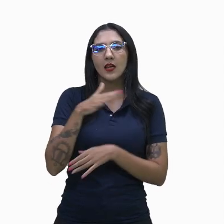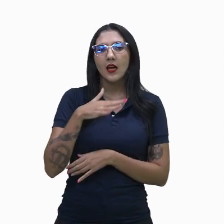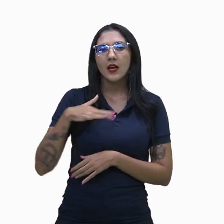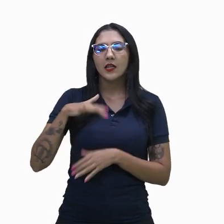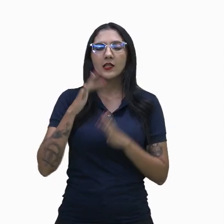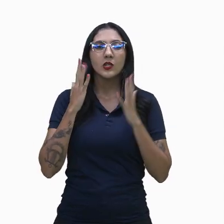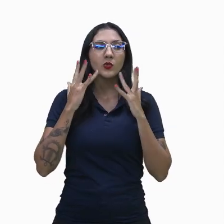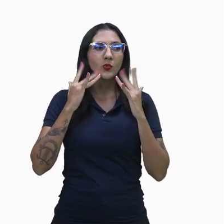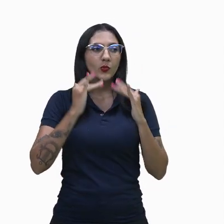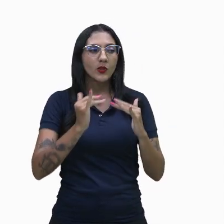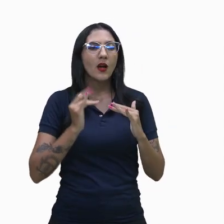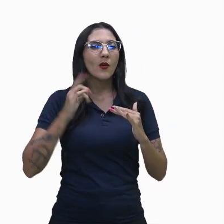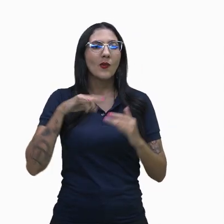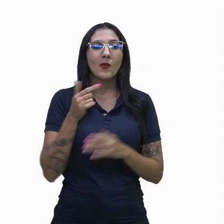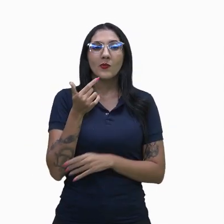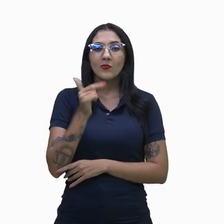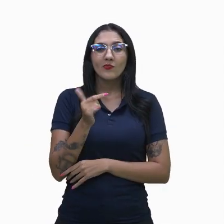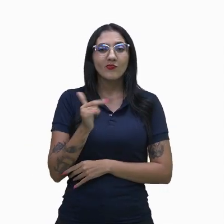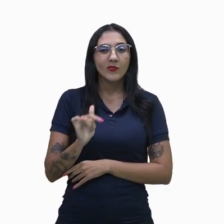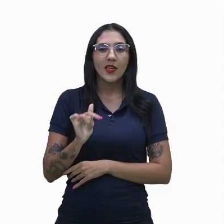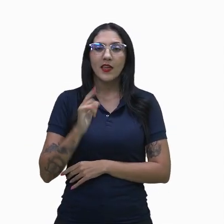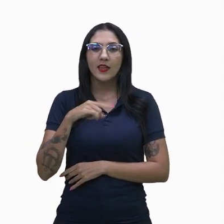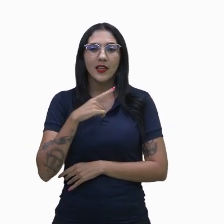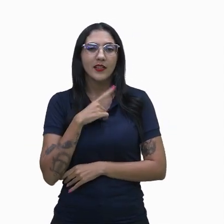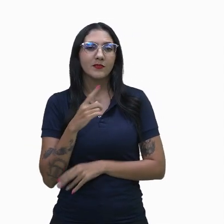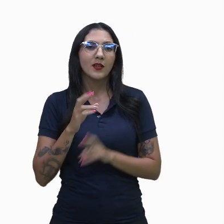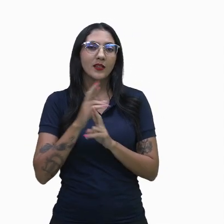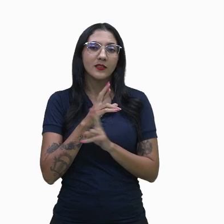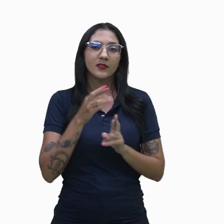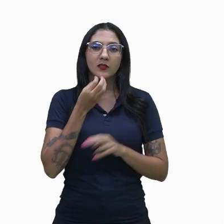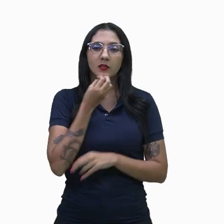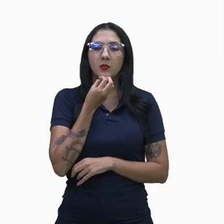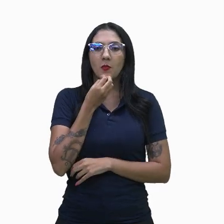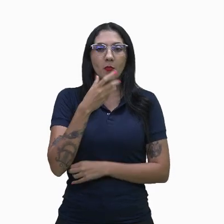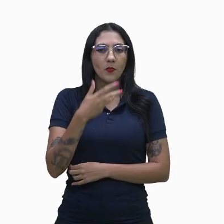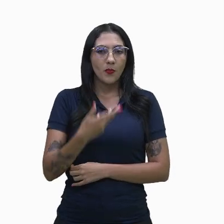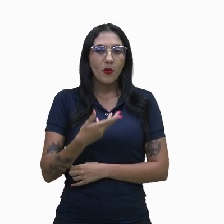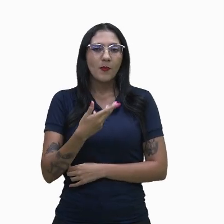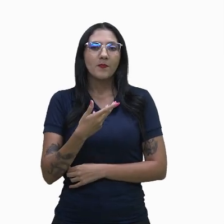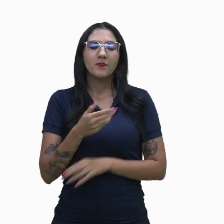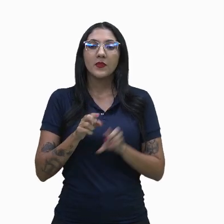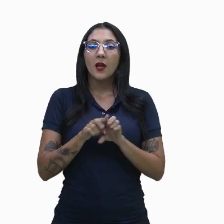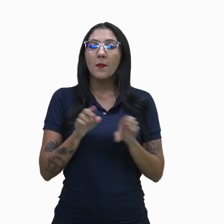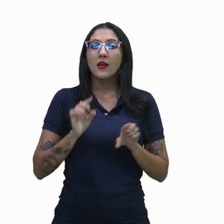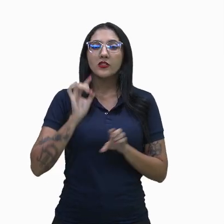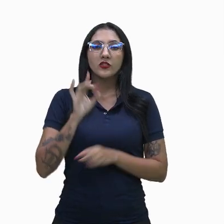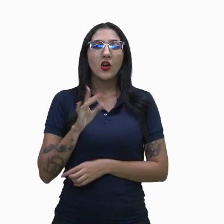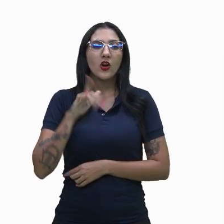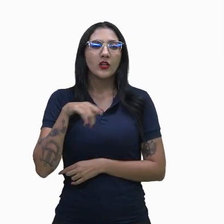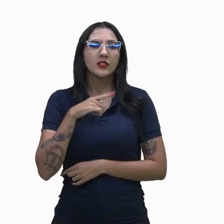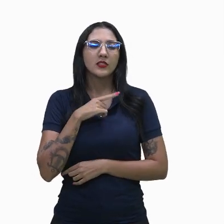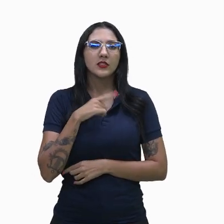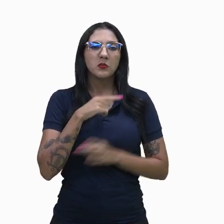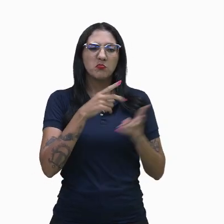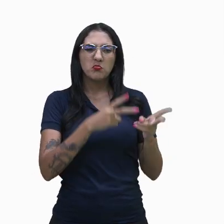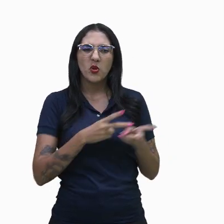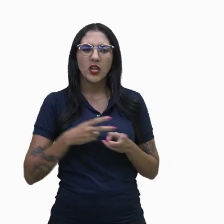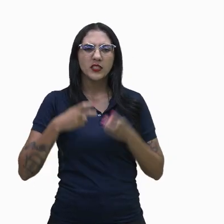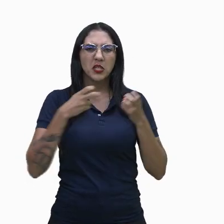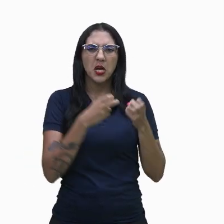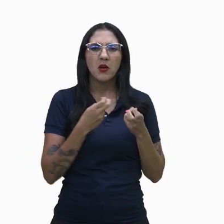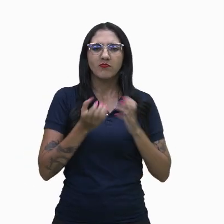né, com esse olhar, né, da convivência, de uma vida harmoniosa, mas de uma exploração, né, muito forte que